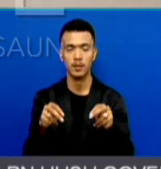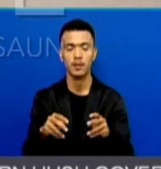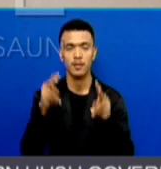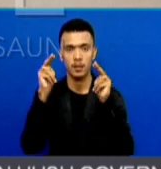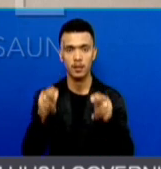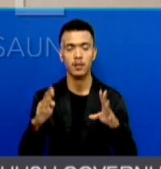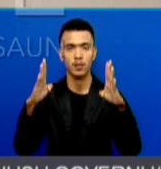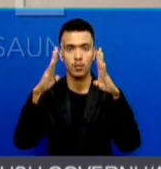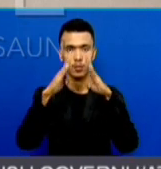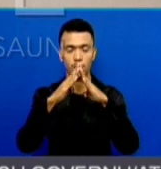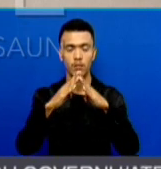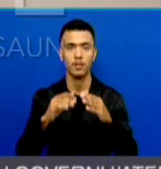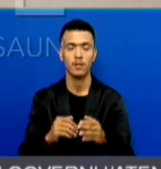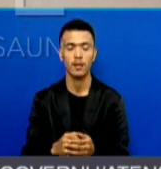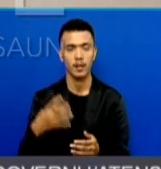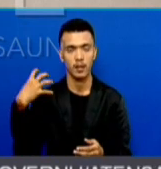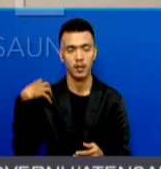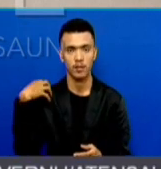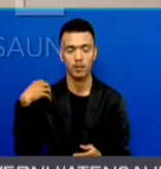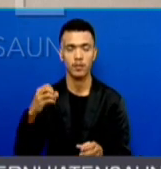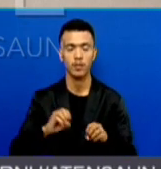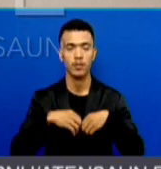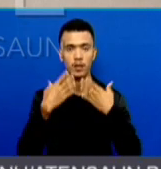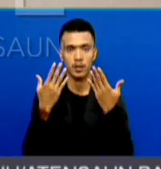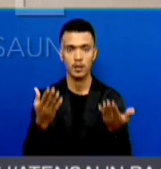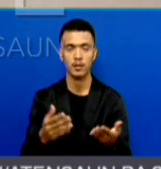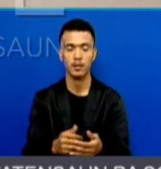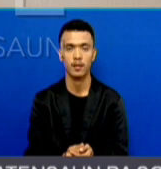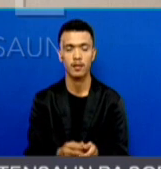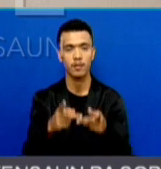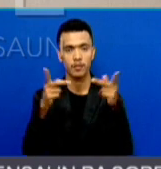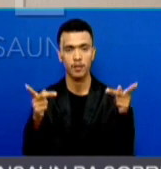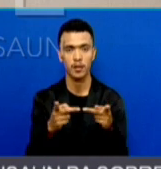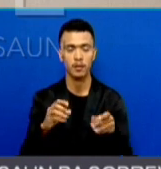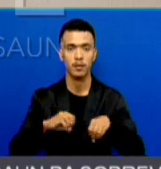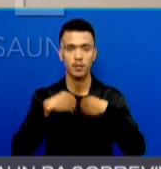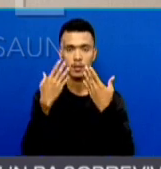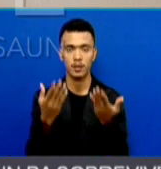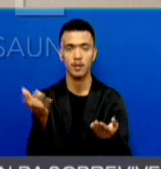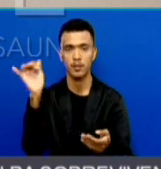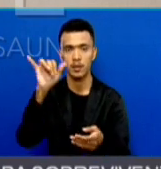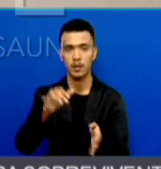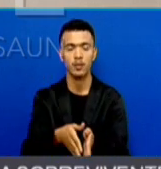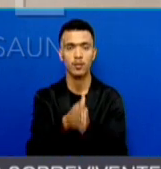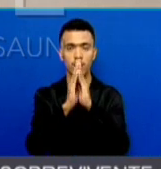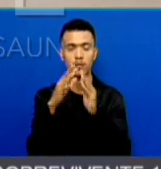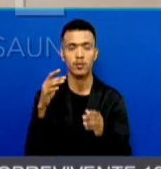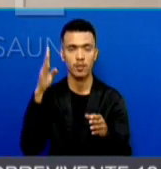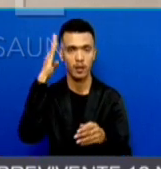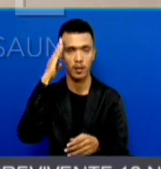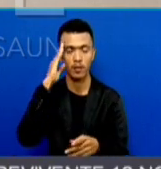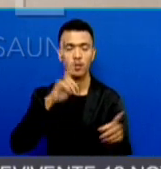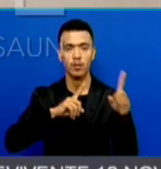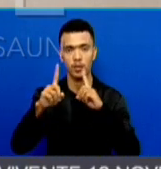coença, edifício central de coença, auditório de coença, e já nem se a Rússia ita nem a noite, se a mal consulta